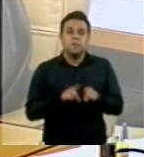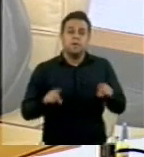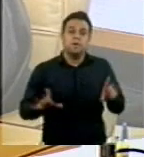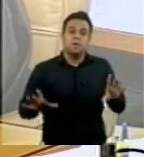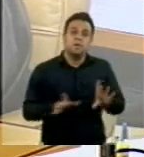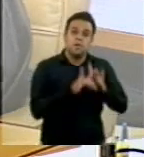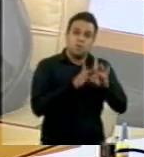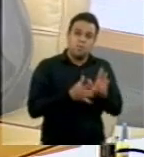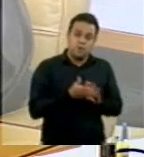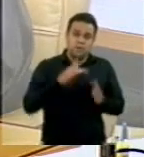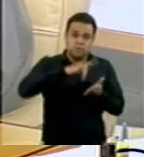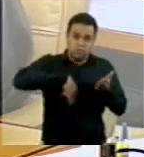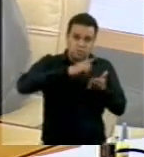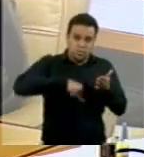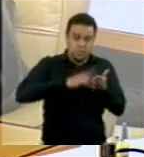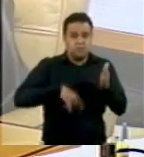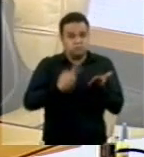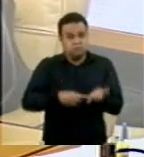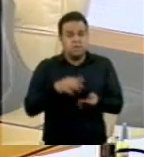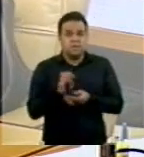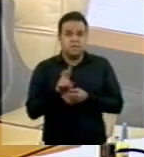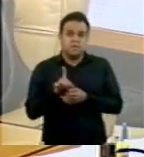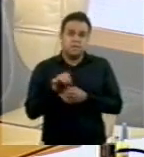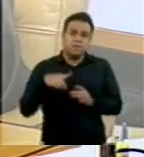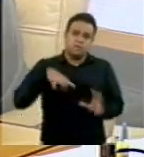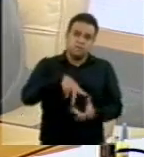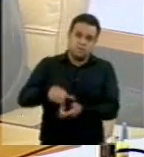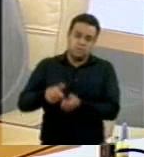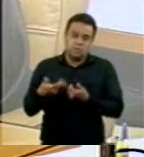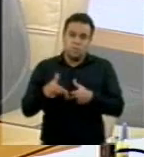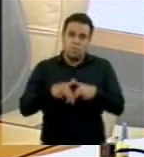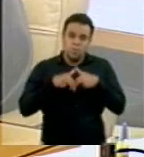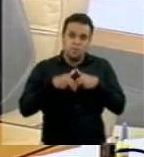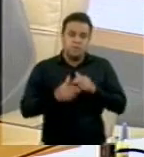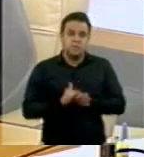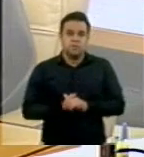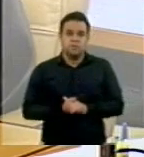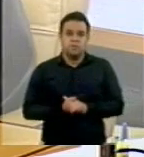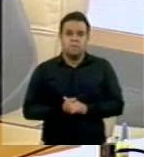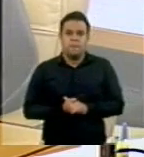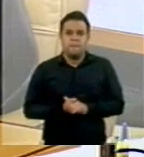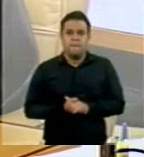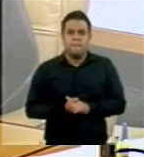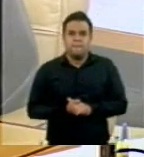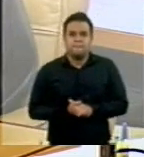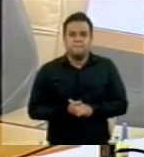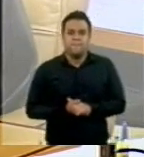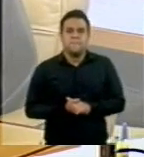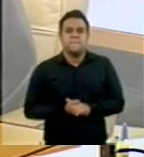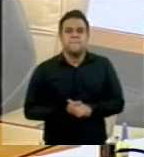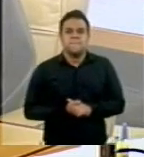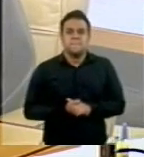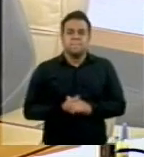incorporação desses tratados e convenções internacionais. E é por isso que, se